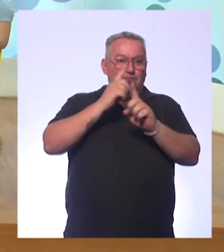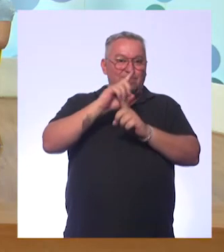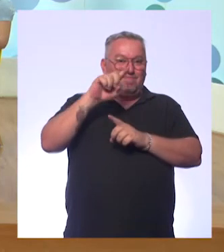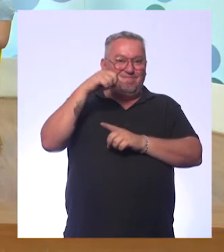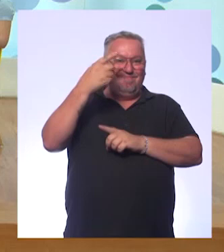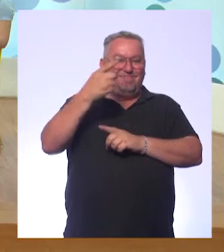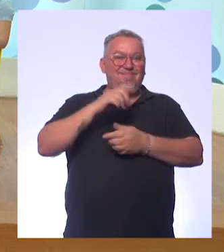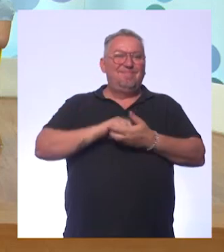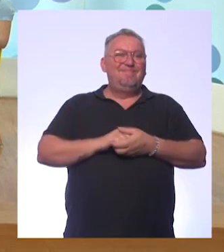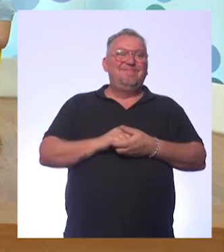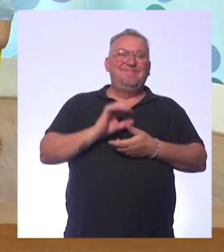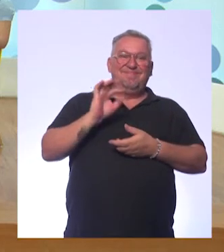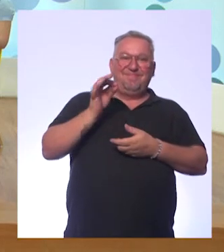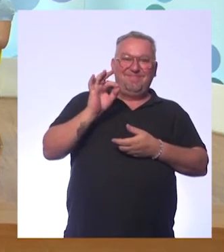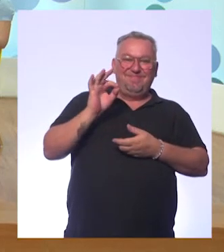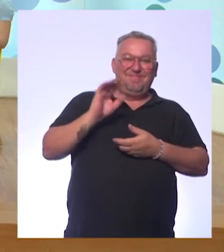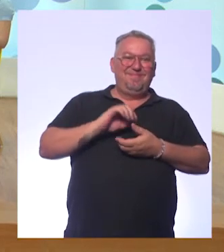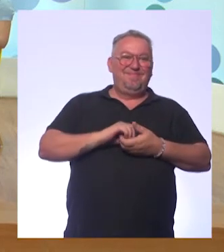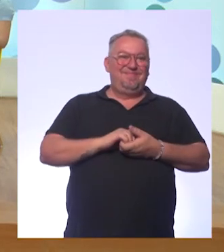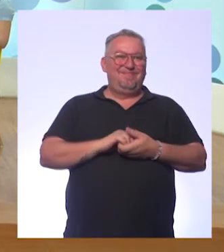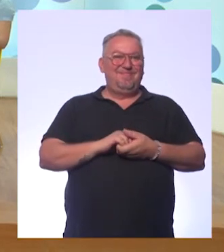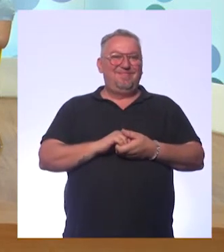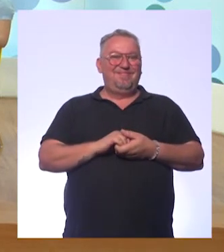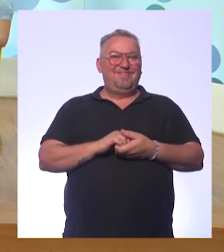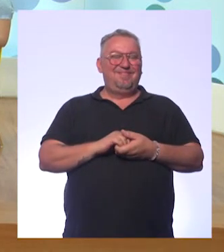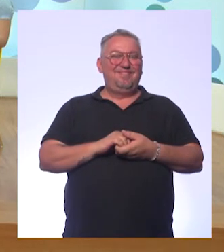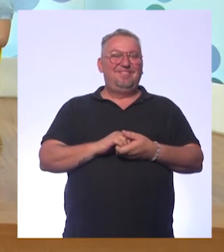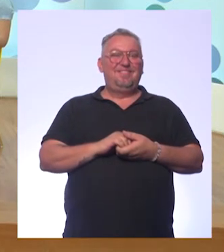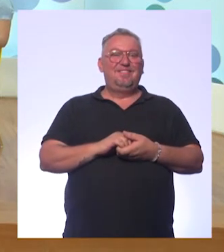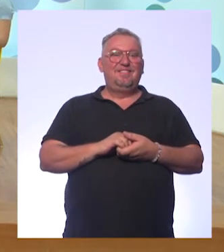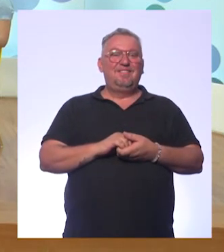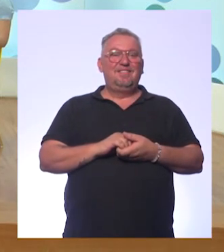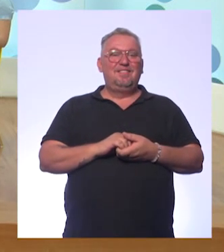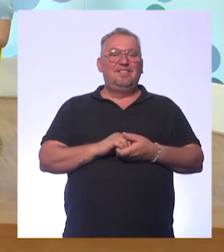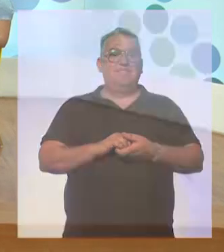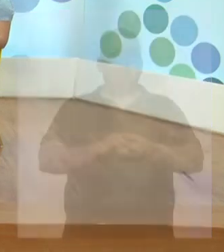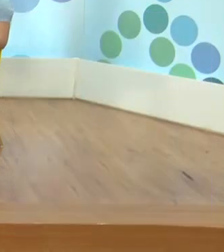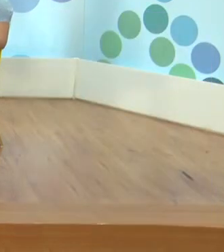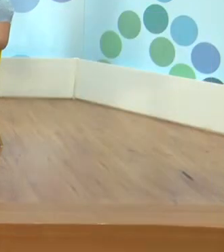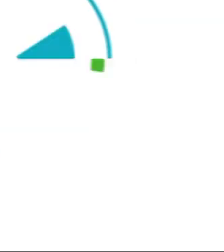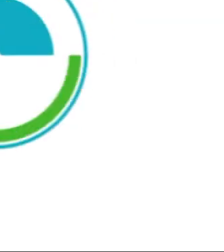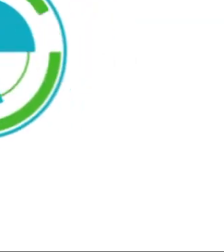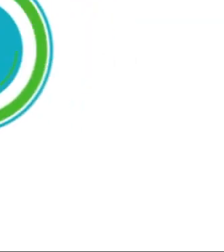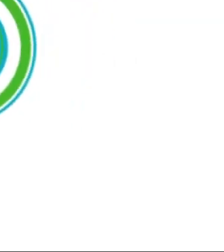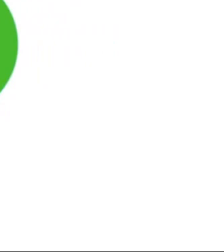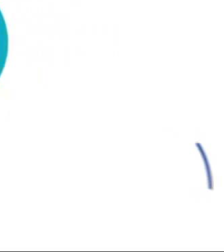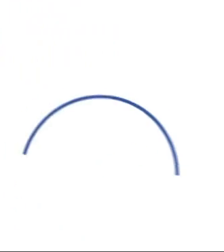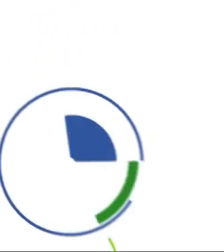próxima, né, É Ed? isso aí, estaremos juntos. Até mais. Até mais.